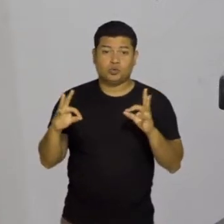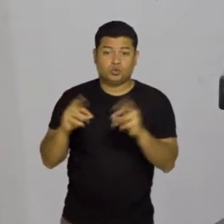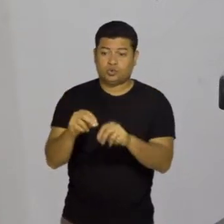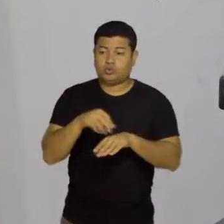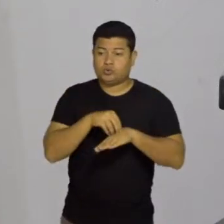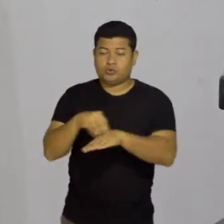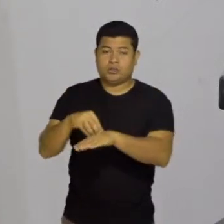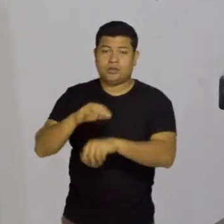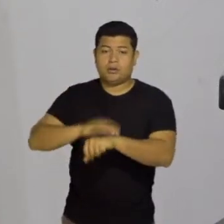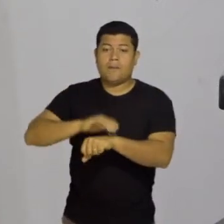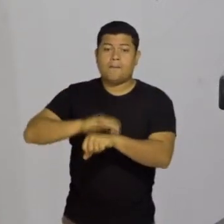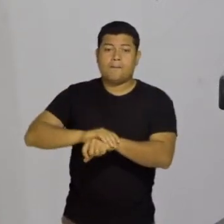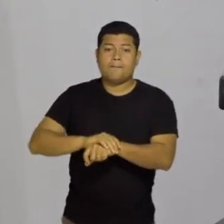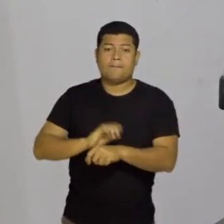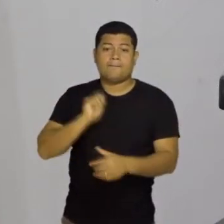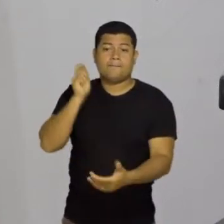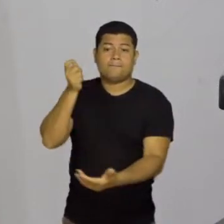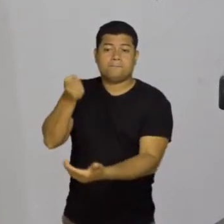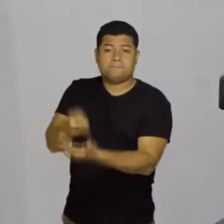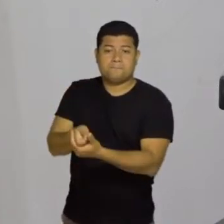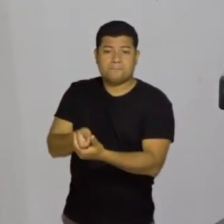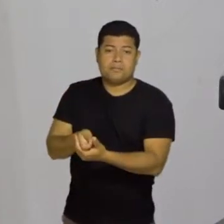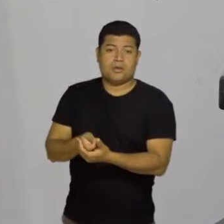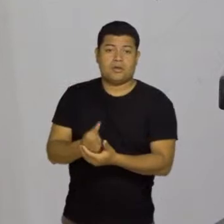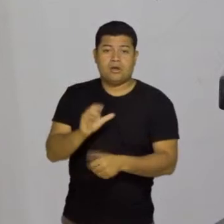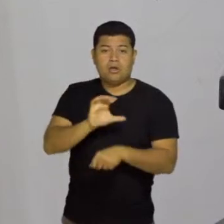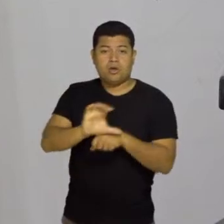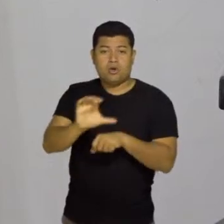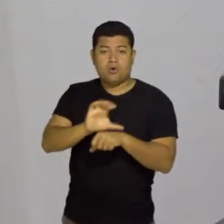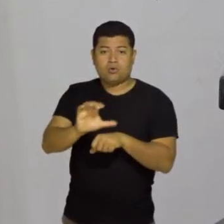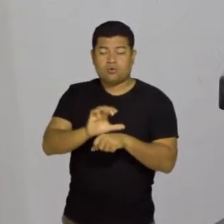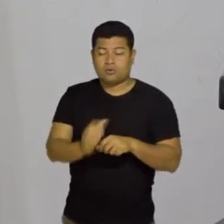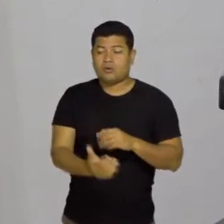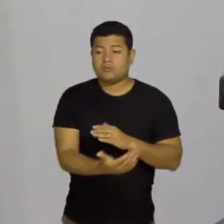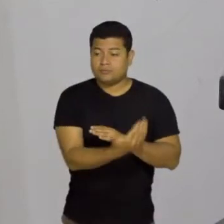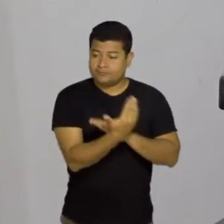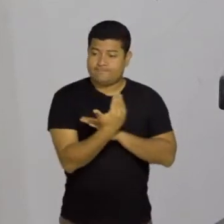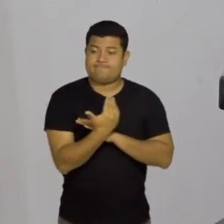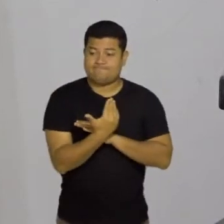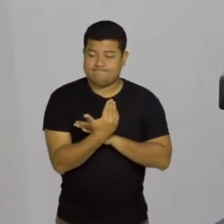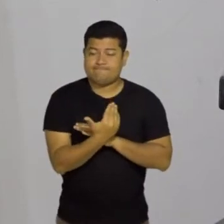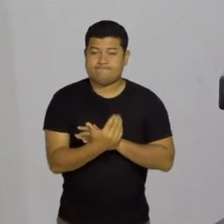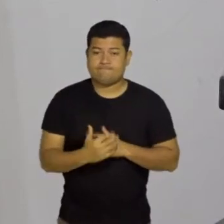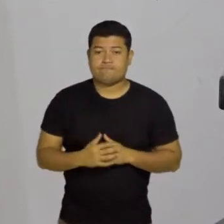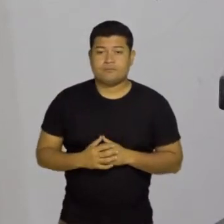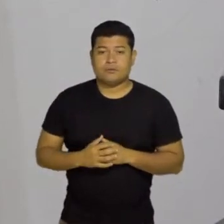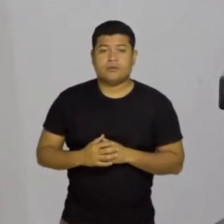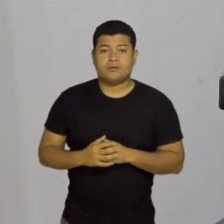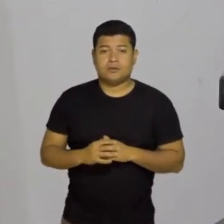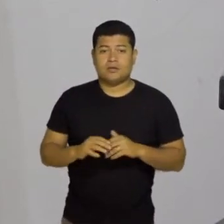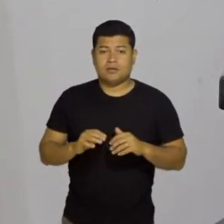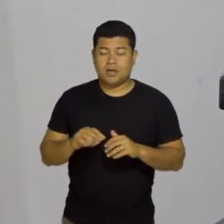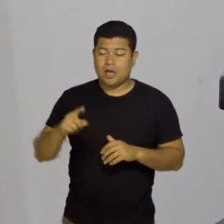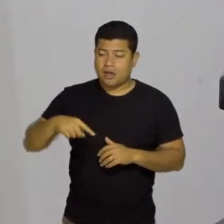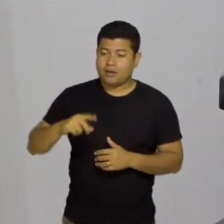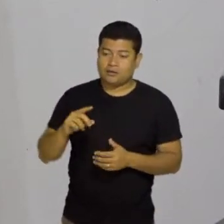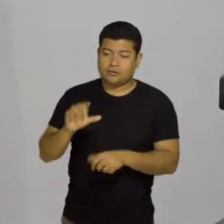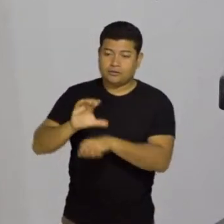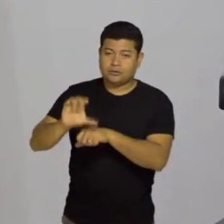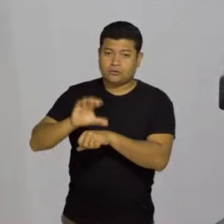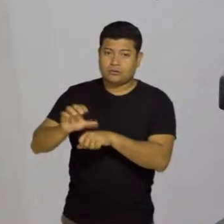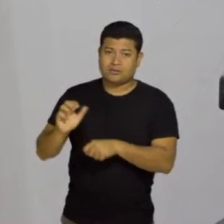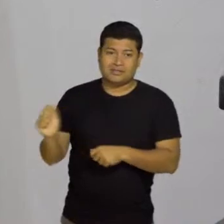isso, o custo de menor aprendiz está me auxiliando, de uma forma ou outra, são custos caros, né, para manter uma faculdade hoje em